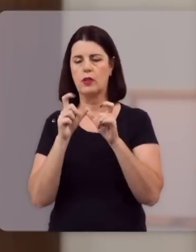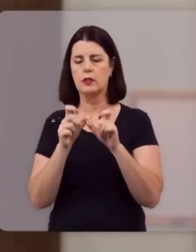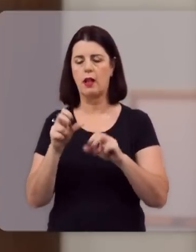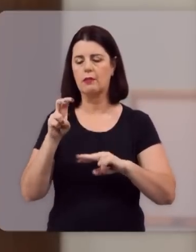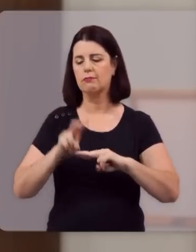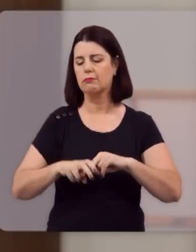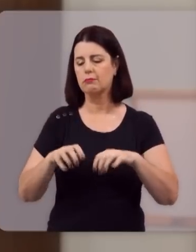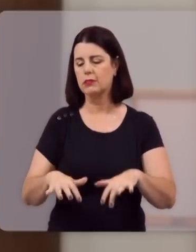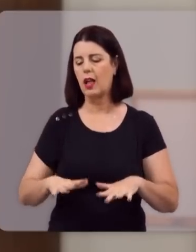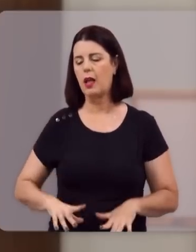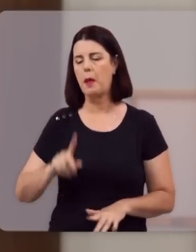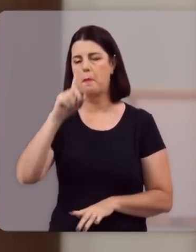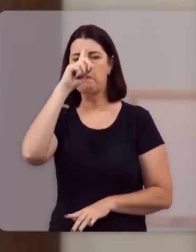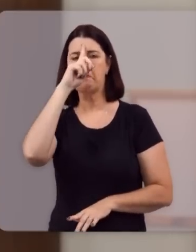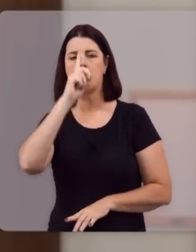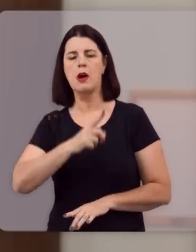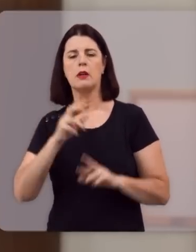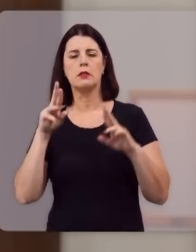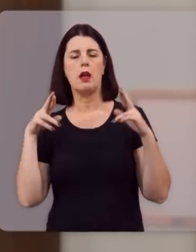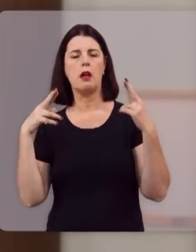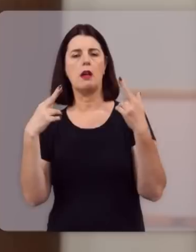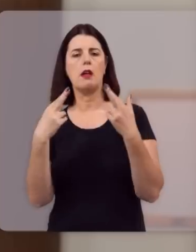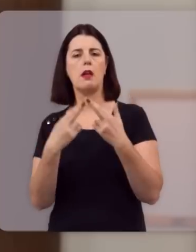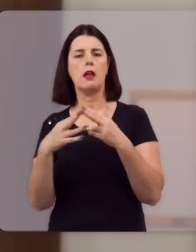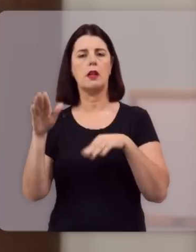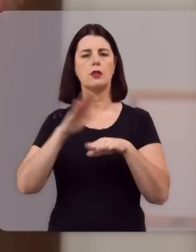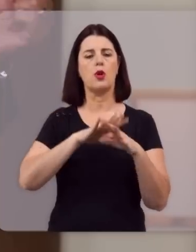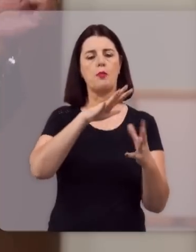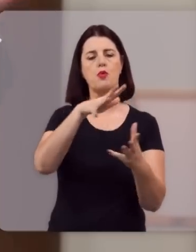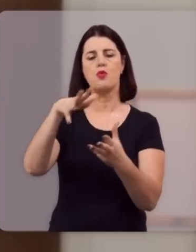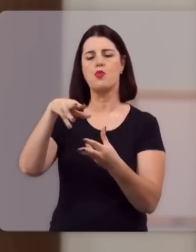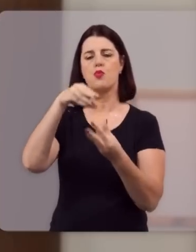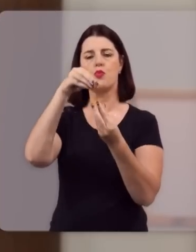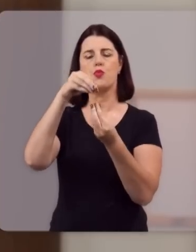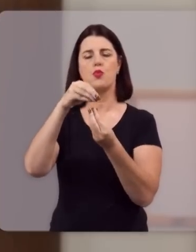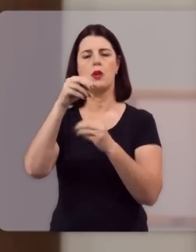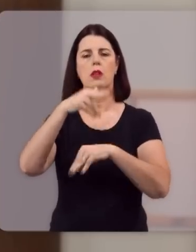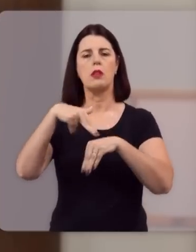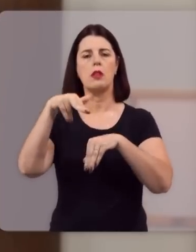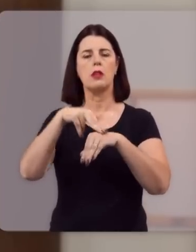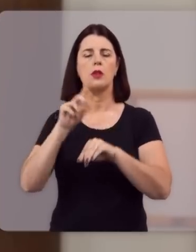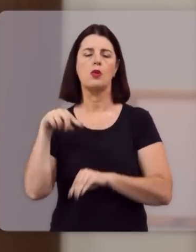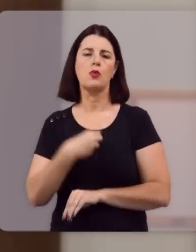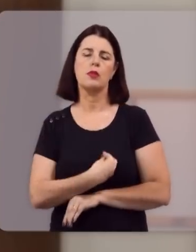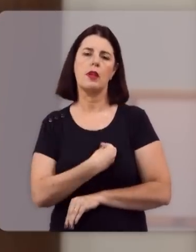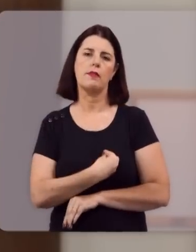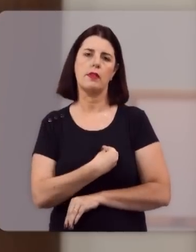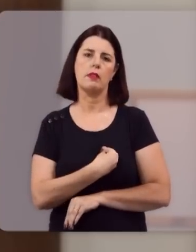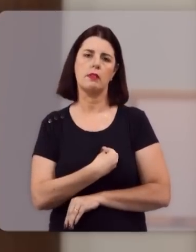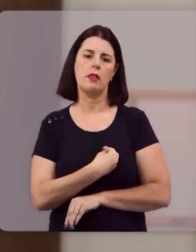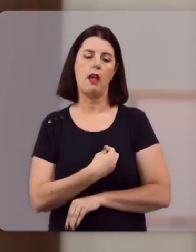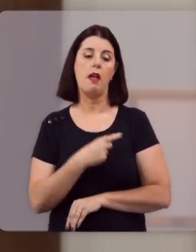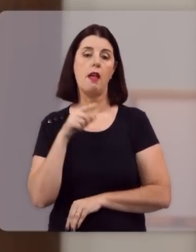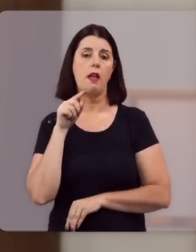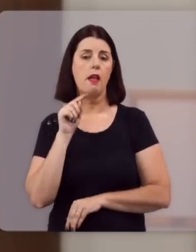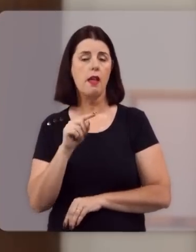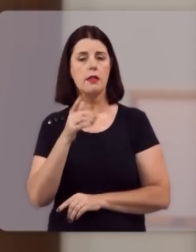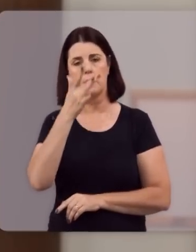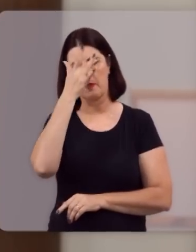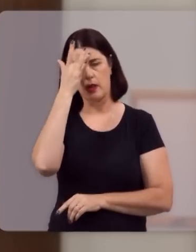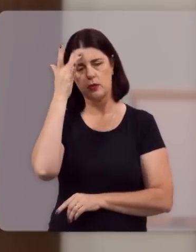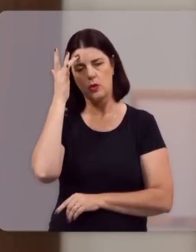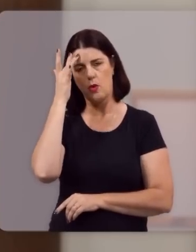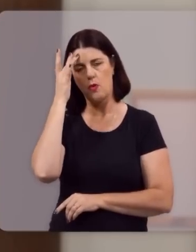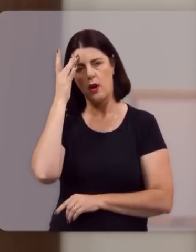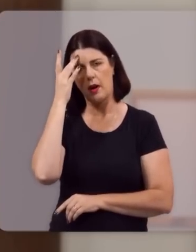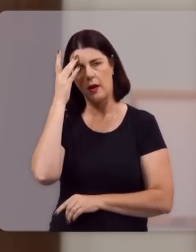está no trono e Ele governa e Ele reina sobre o universo, sobre as nações, sobre a nossa vida. Este é aquele